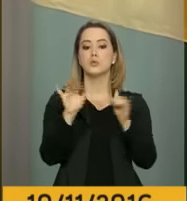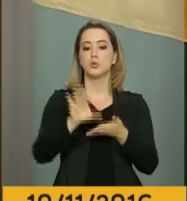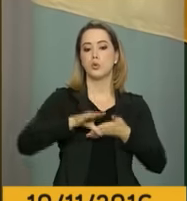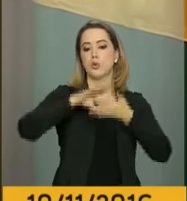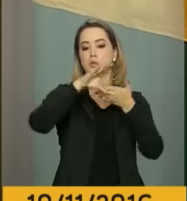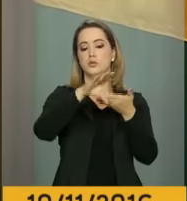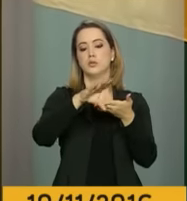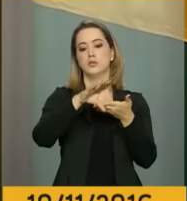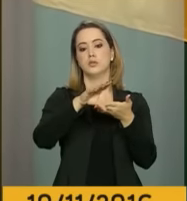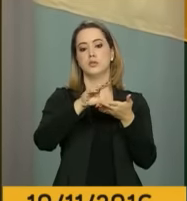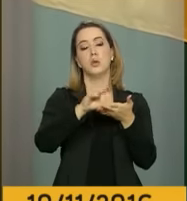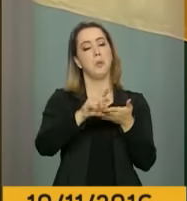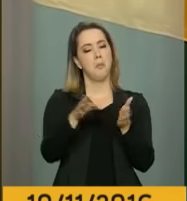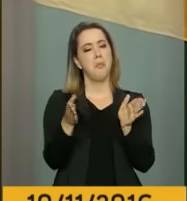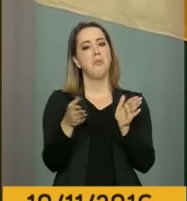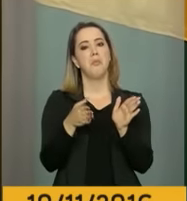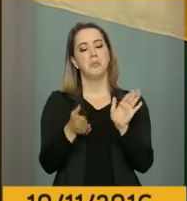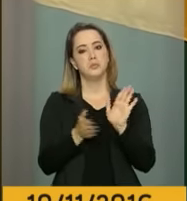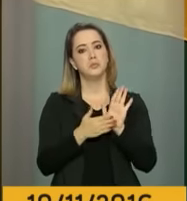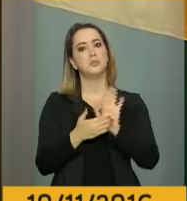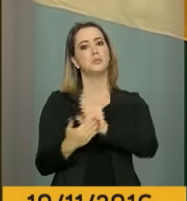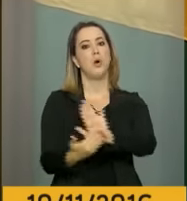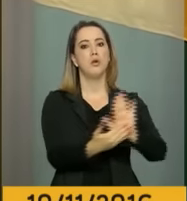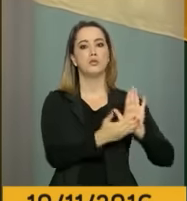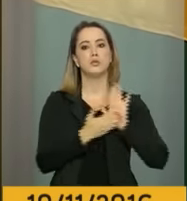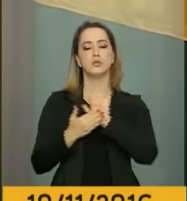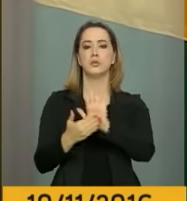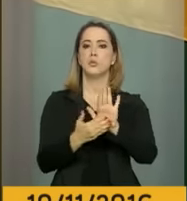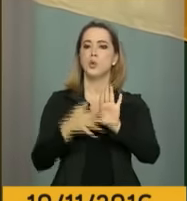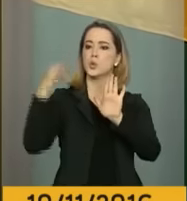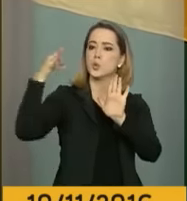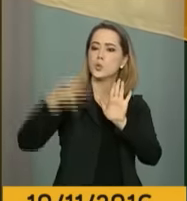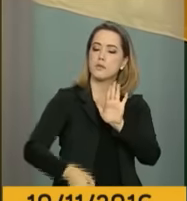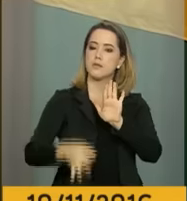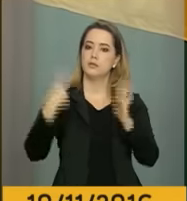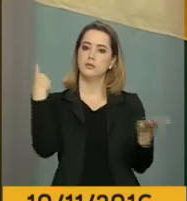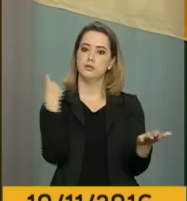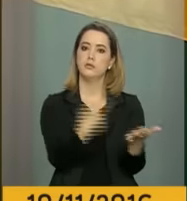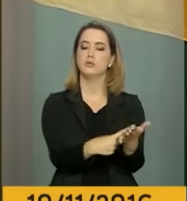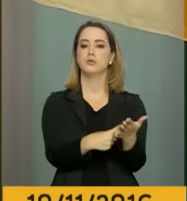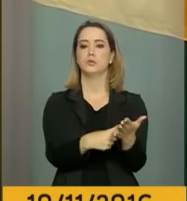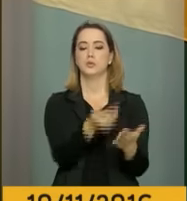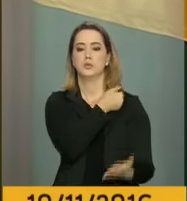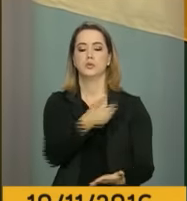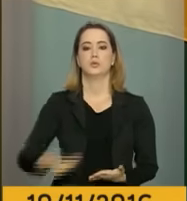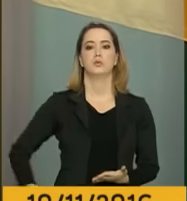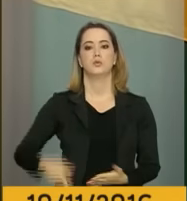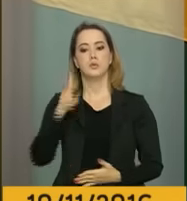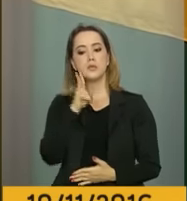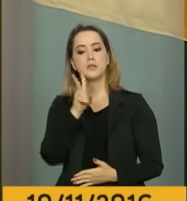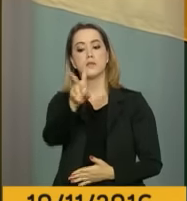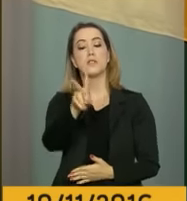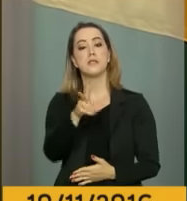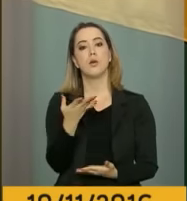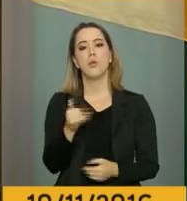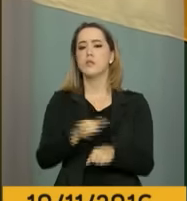Conselho expressa o inequívoco compromisso do governo com essa visão